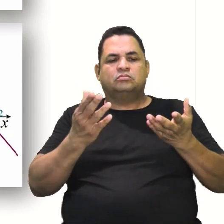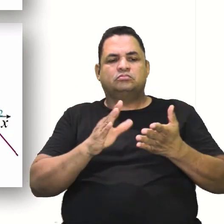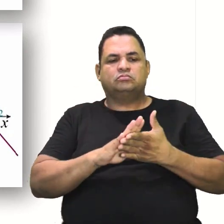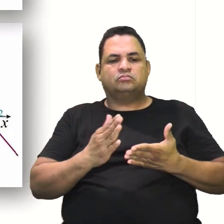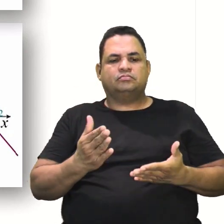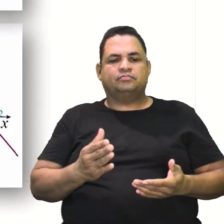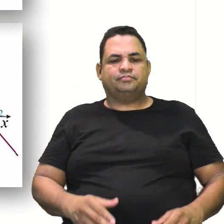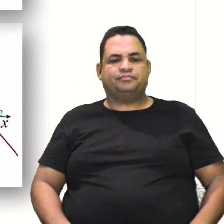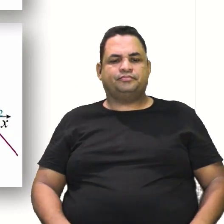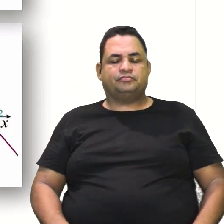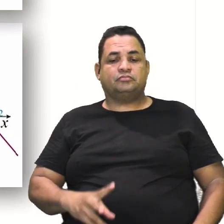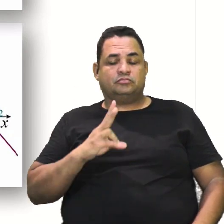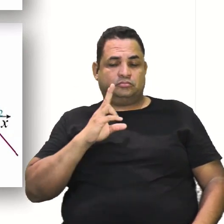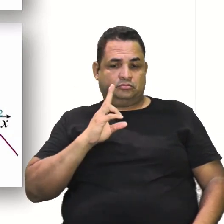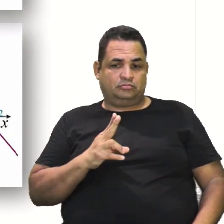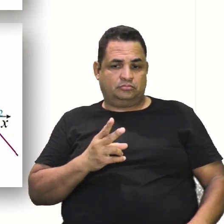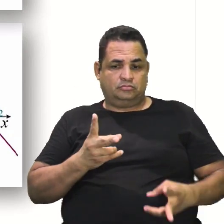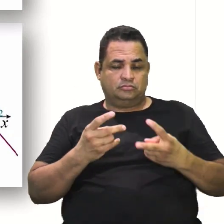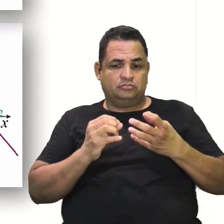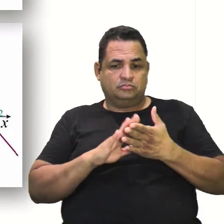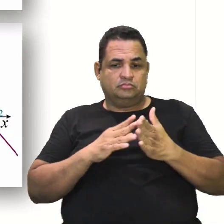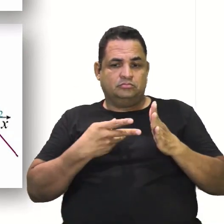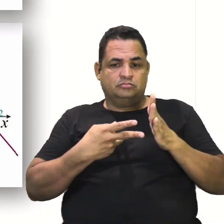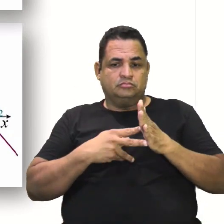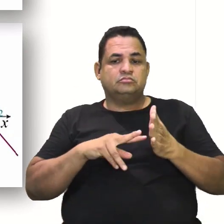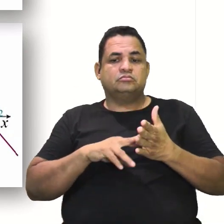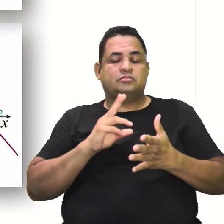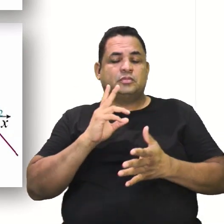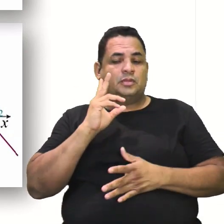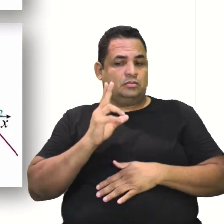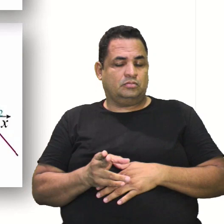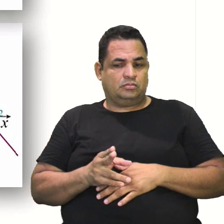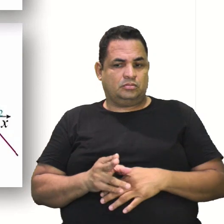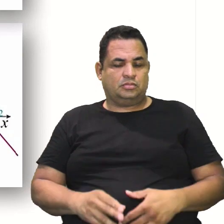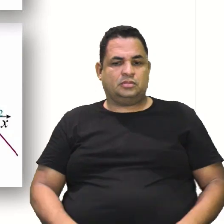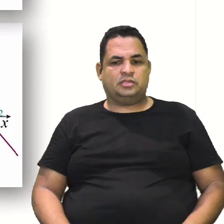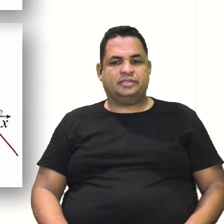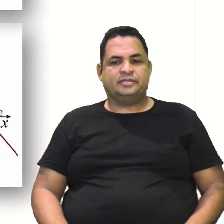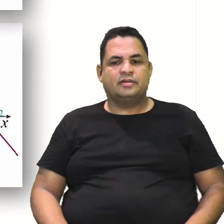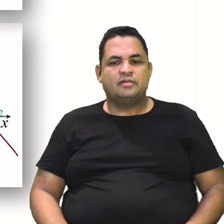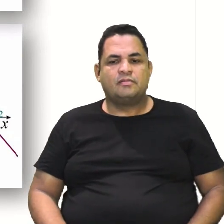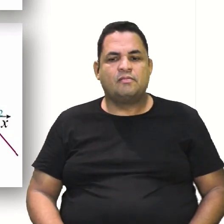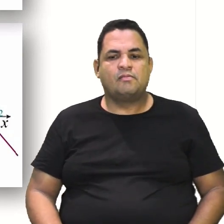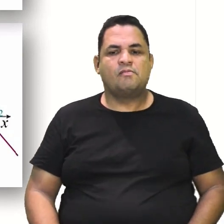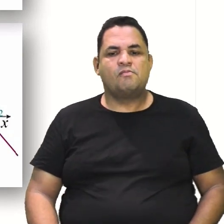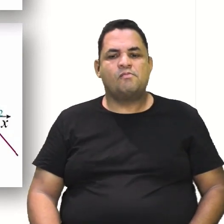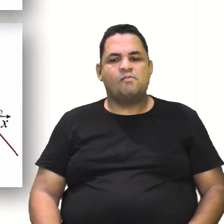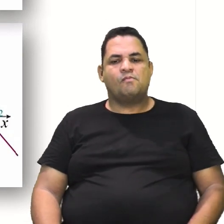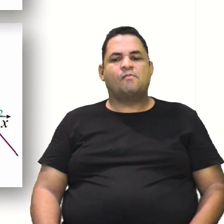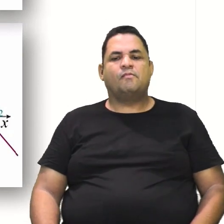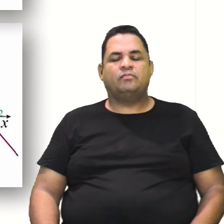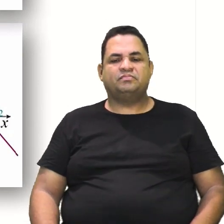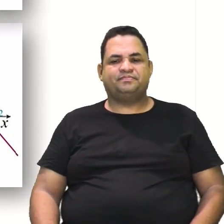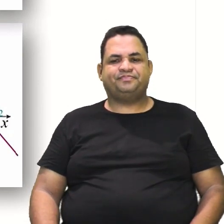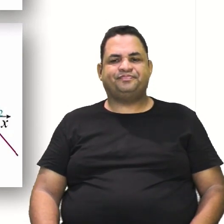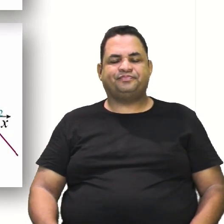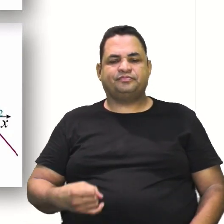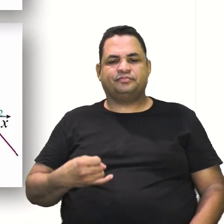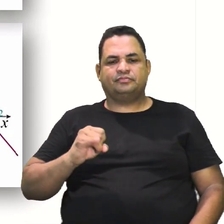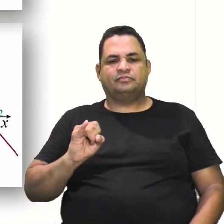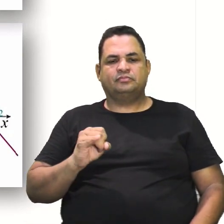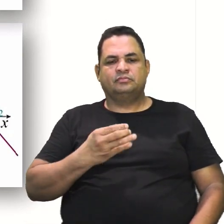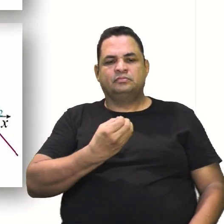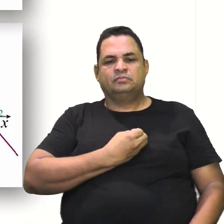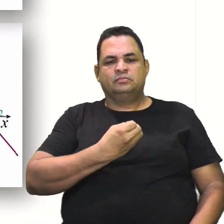reta está igual, que significa que é a mesma, tá? São chamadas de retas coincidentes. Agora, se